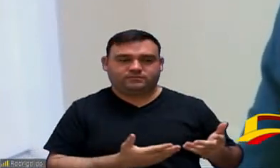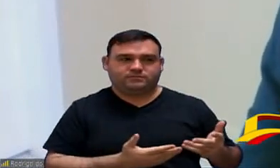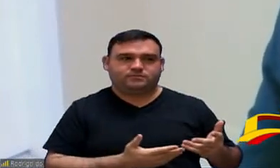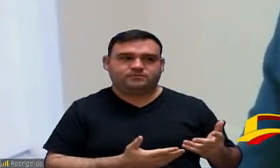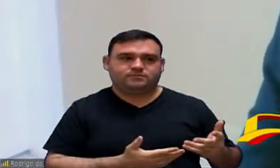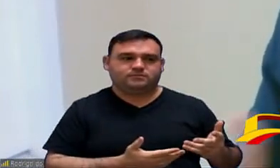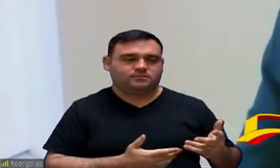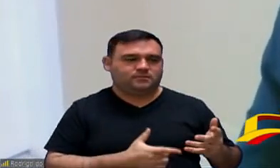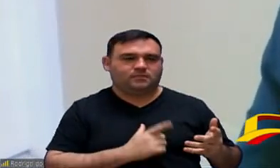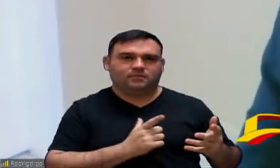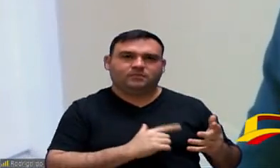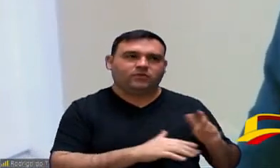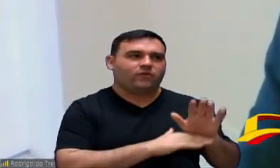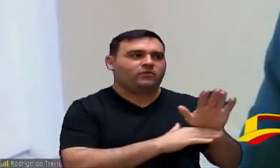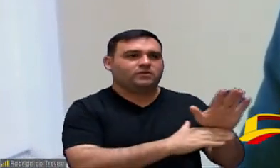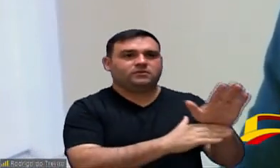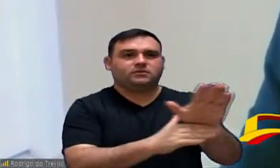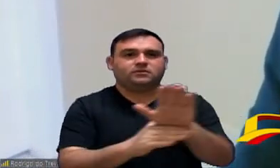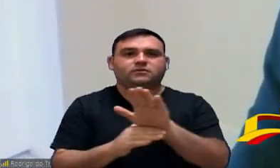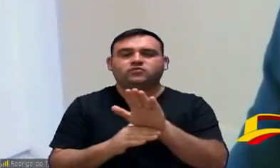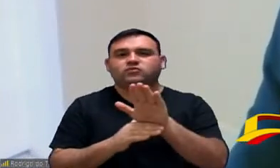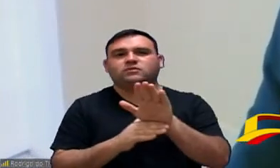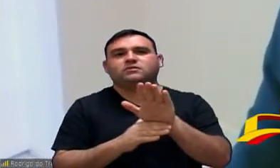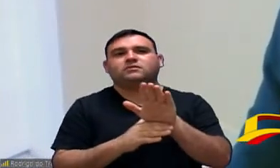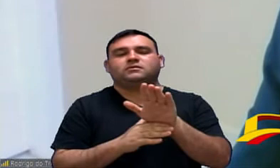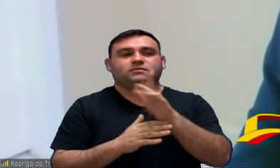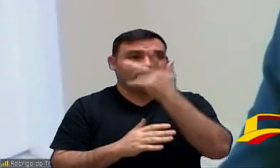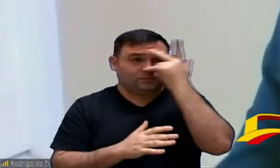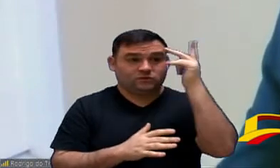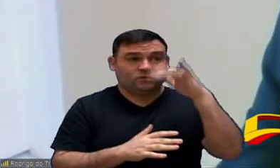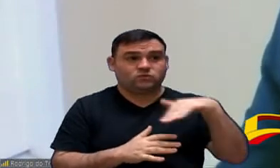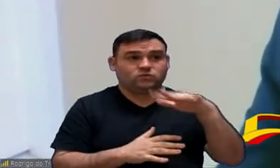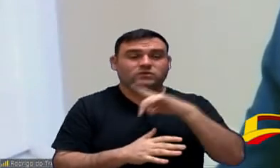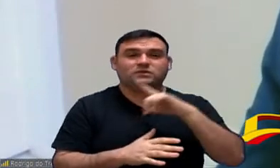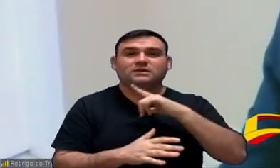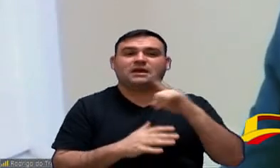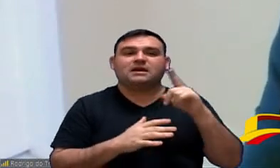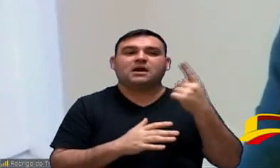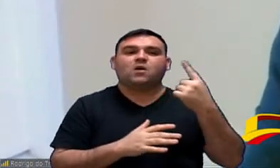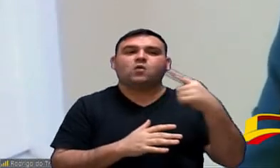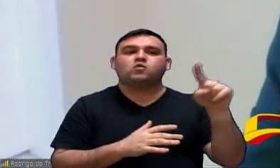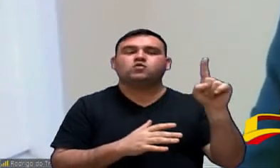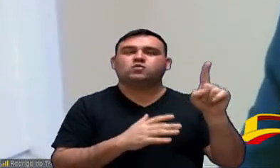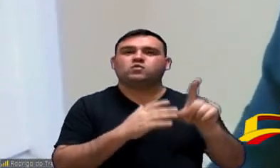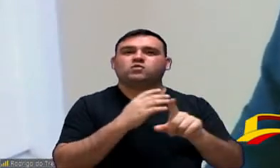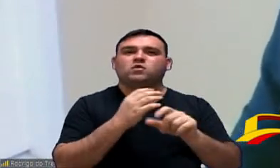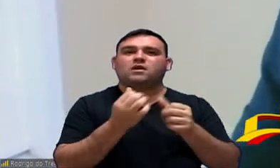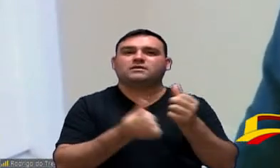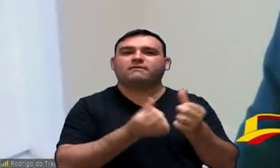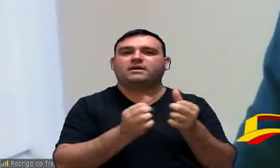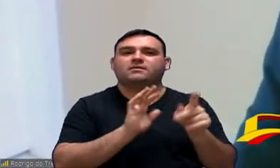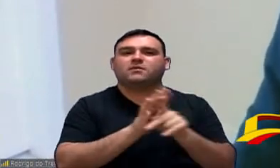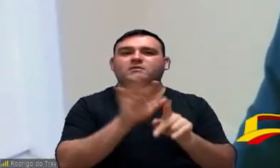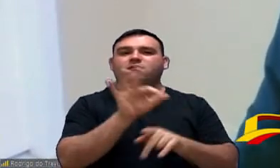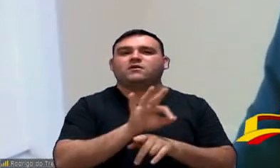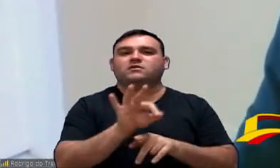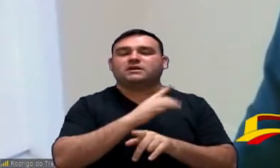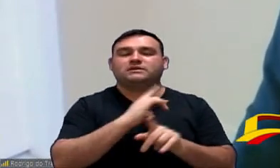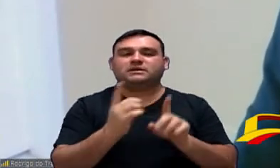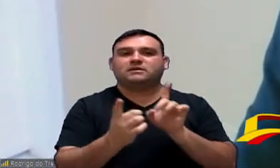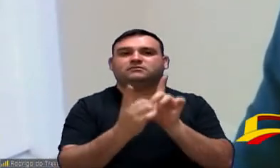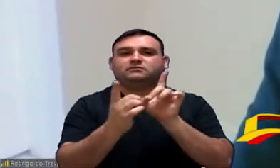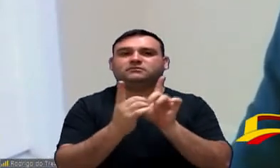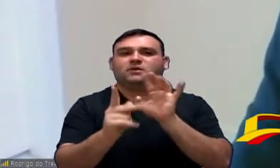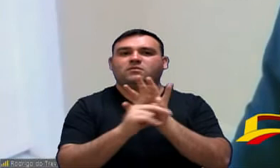dando uma ajuda, uma ajuda para esse pessoal que está no último ano e ele está dando esse atendimento na saúde.